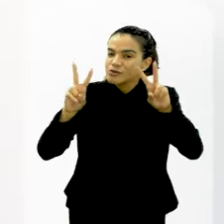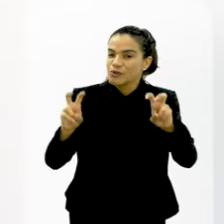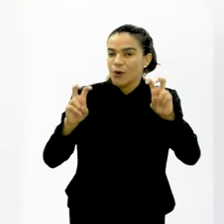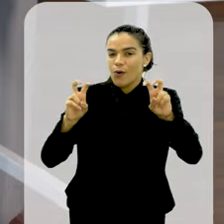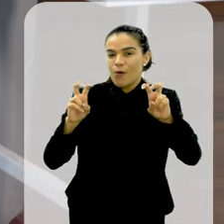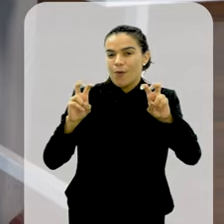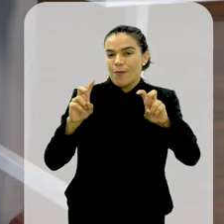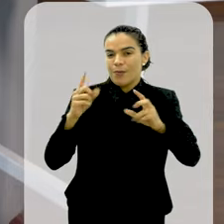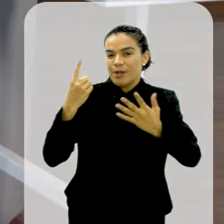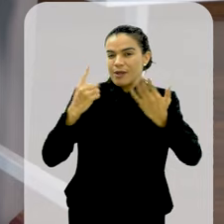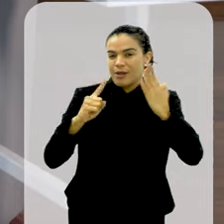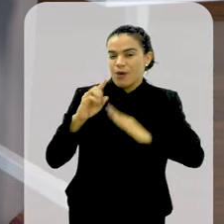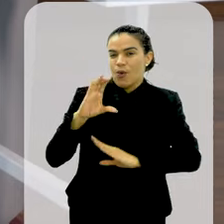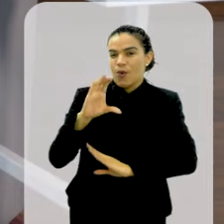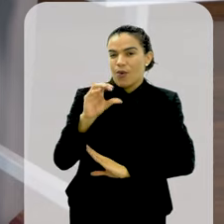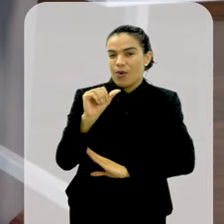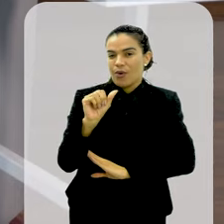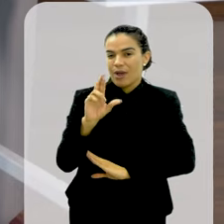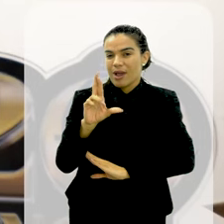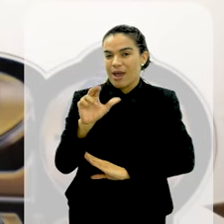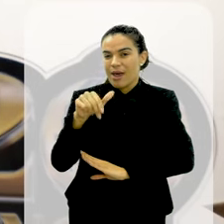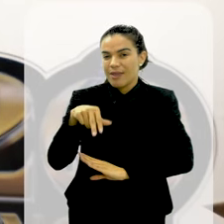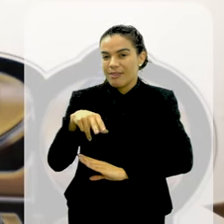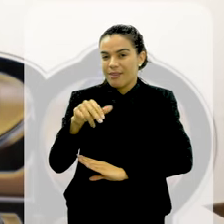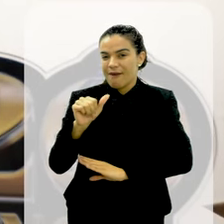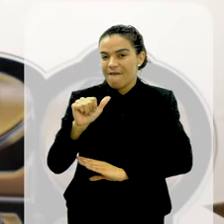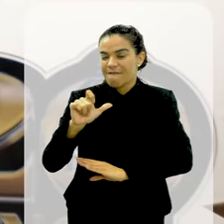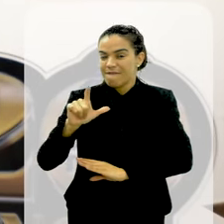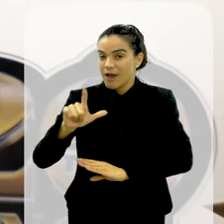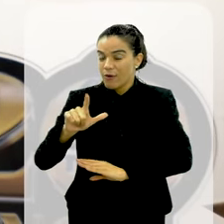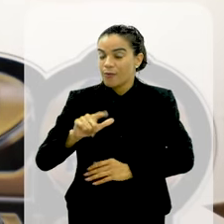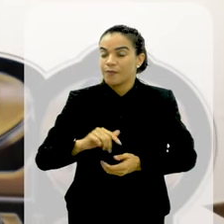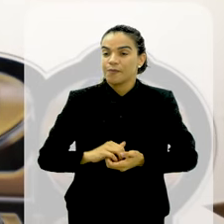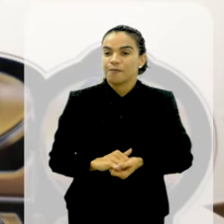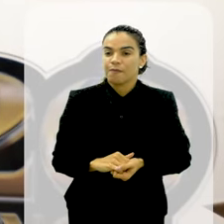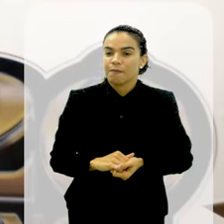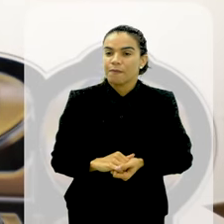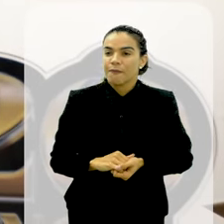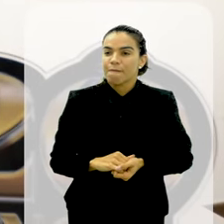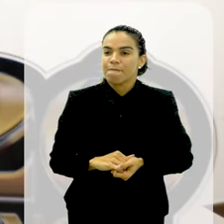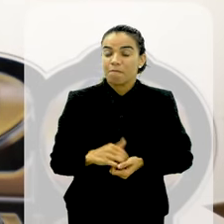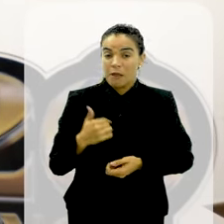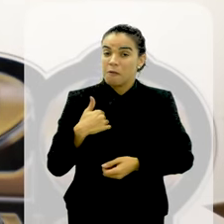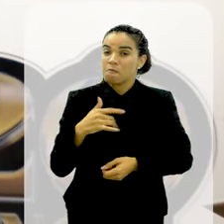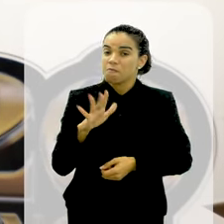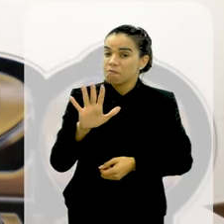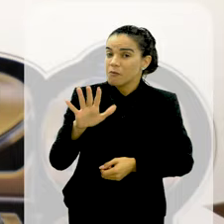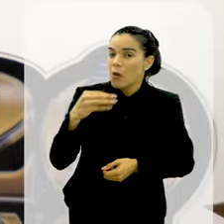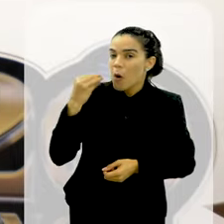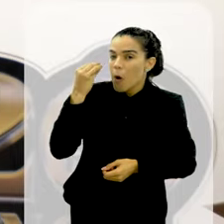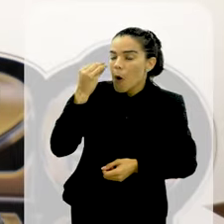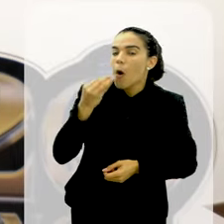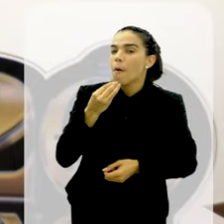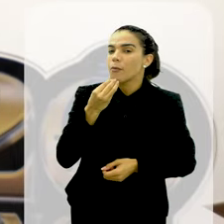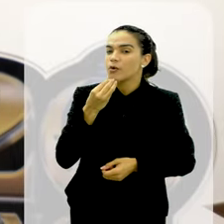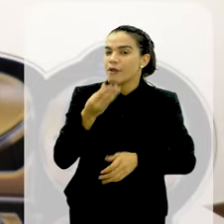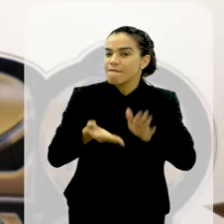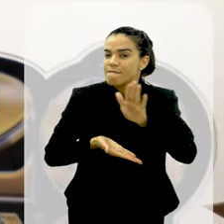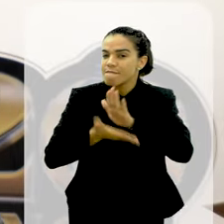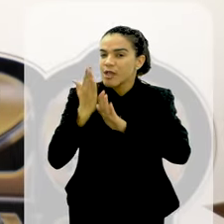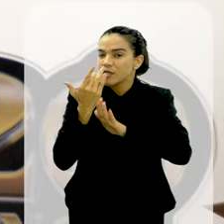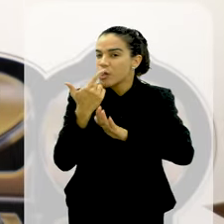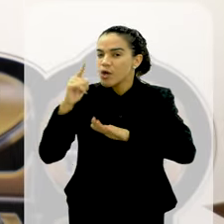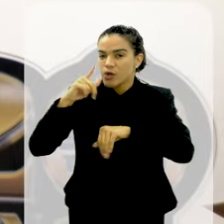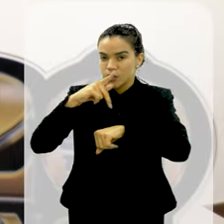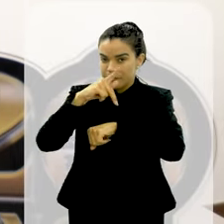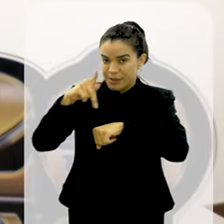espetáculo. É muito impressionante isso. Eu vou citar um exemplo. Eu tive a oportunidade de fazer algumas viagens